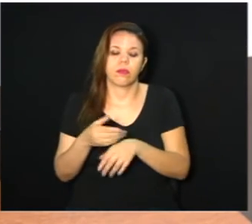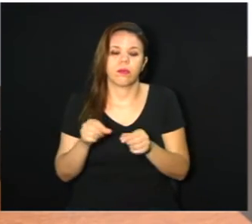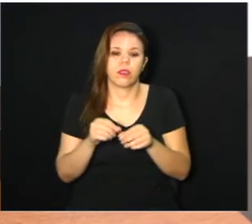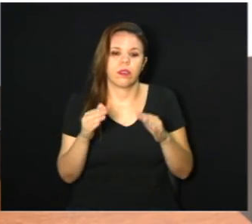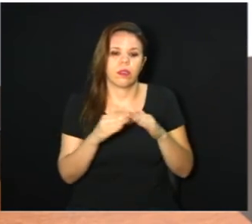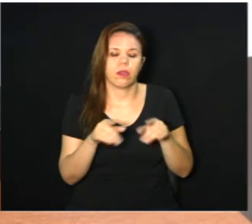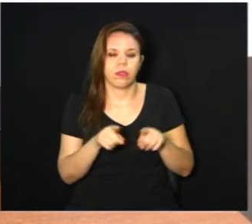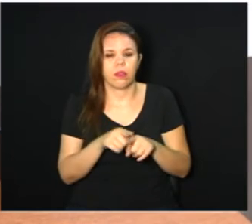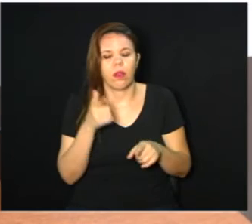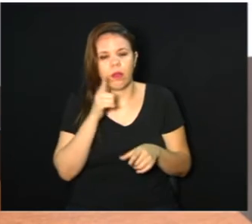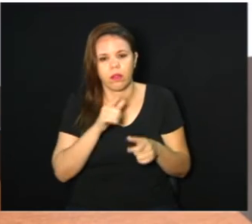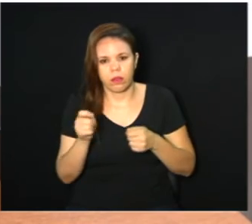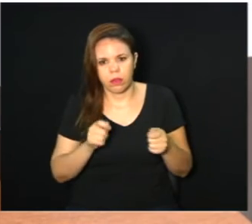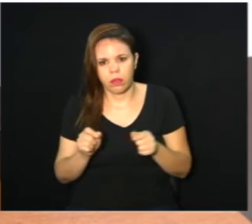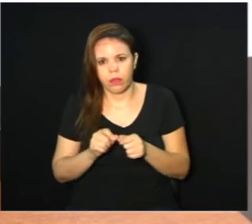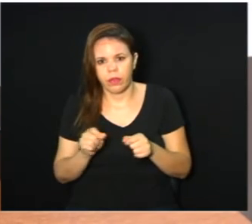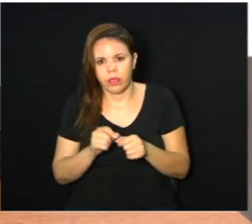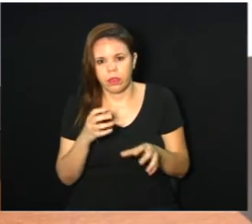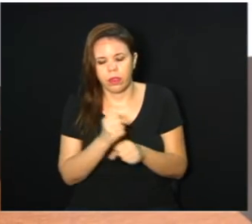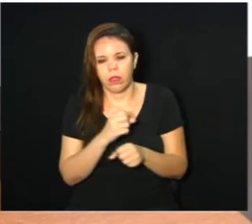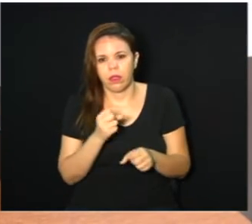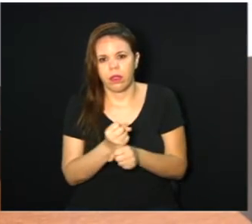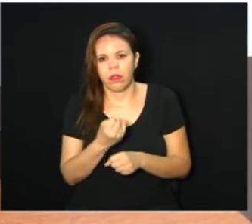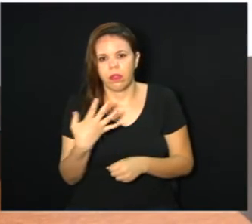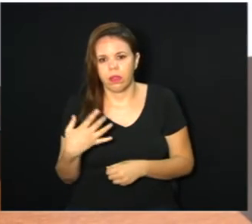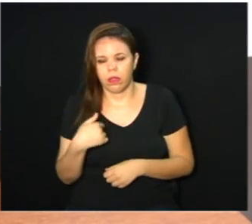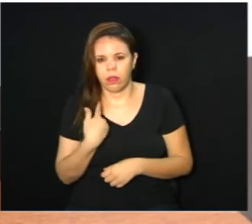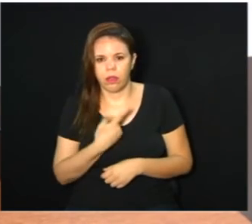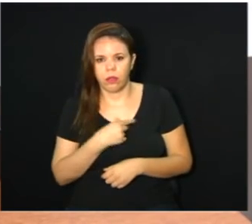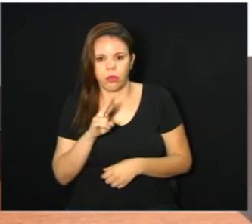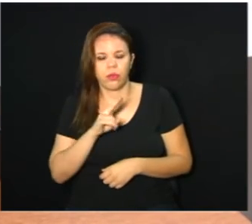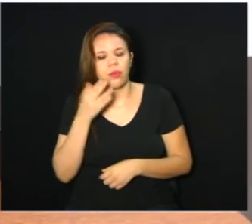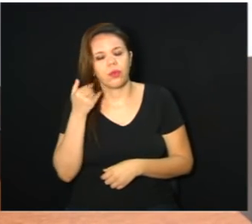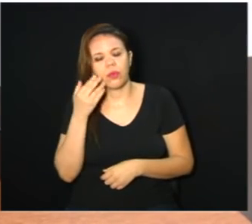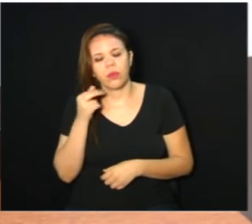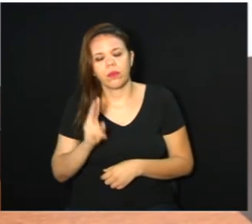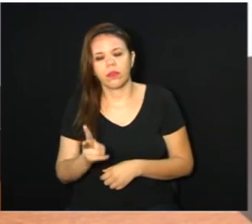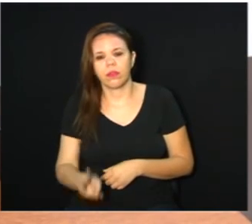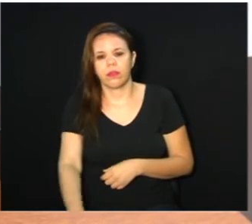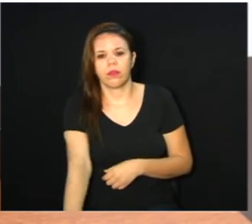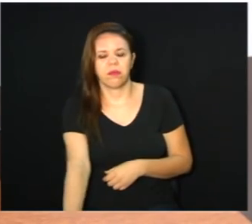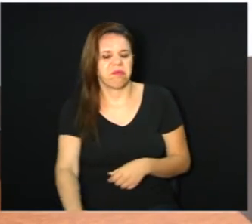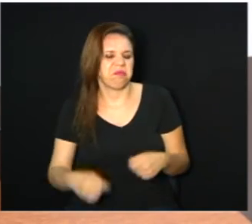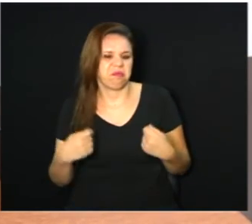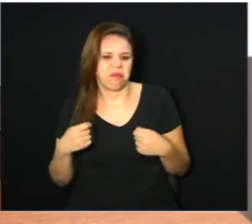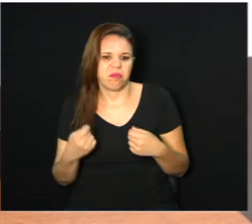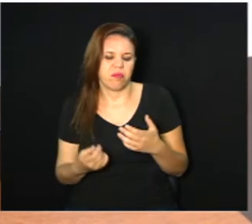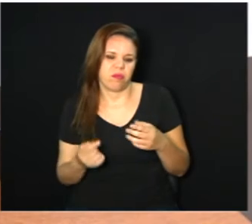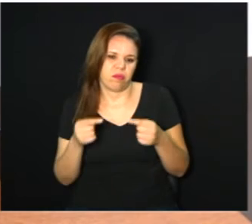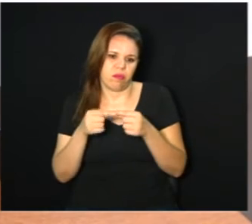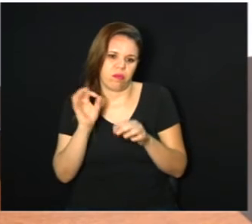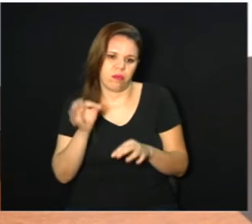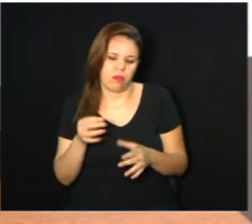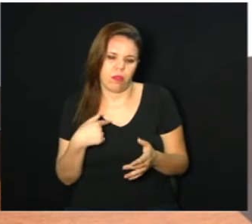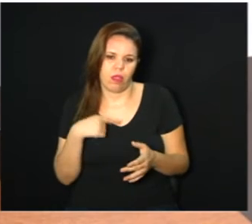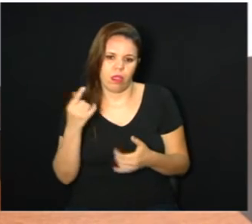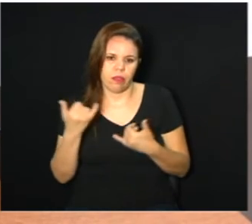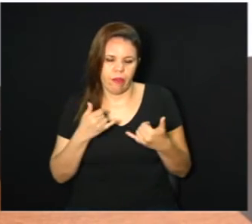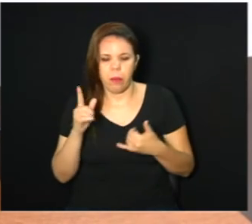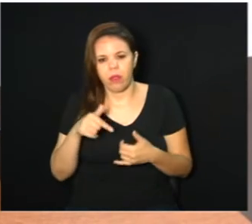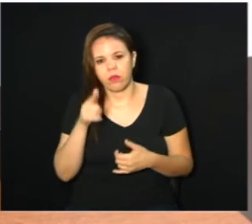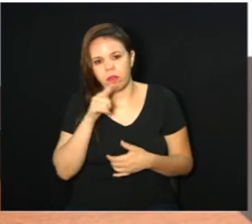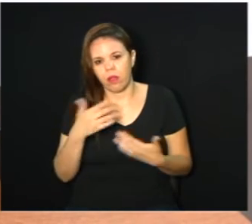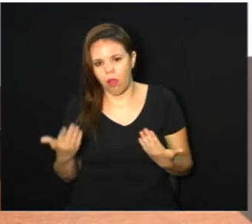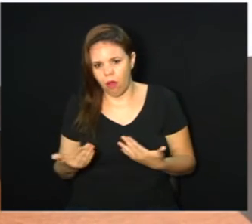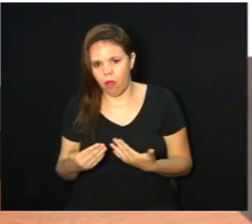eu consigo fazer uma conta de quanto eu estou consumindo instantaneamente, mas não é precisa. Esse dado eu consigo agora com